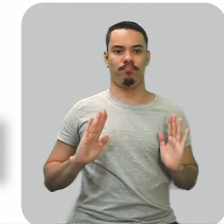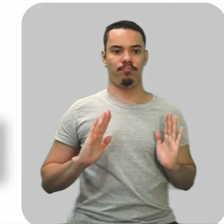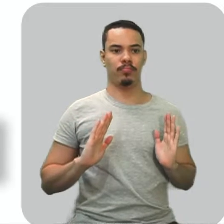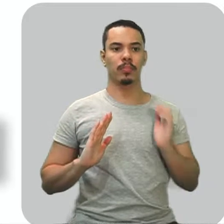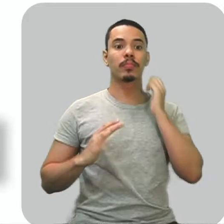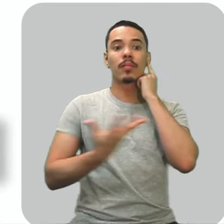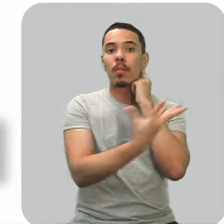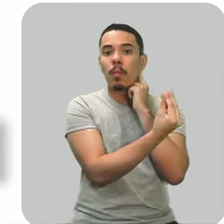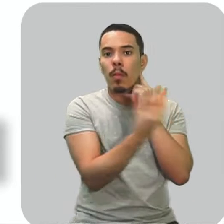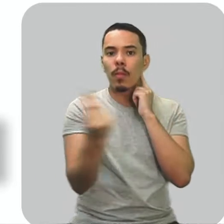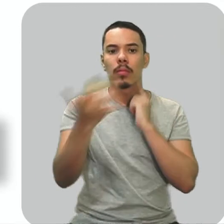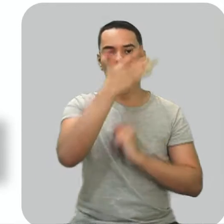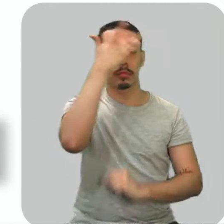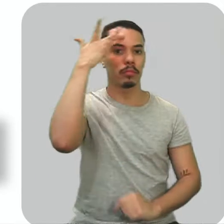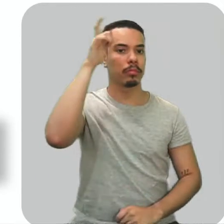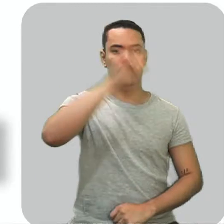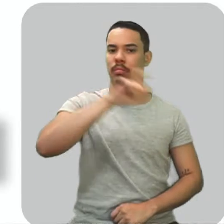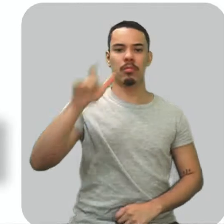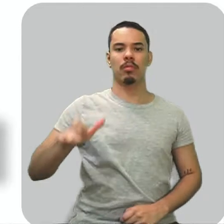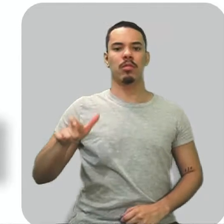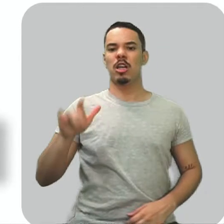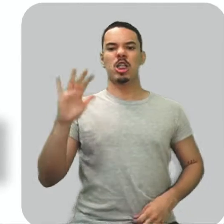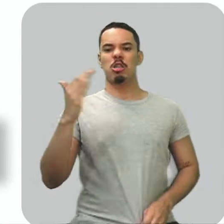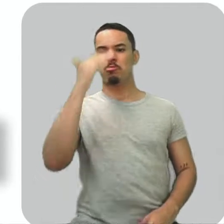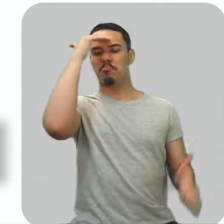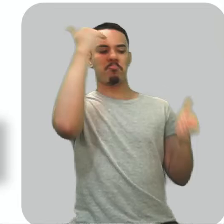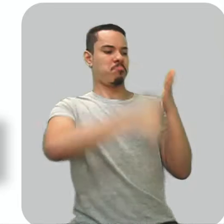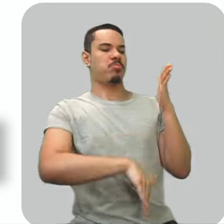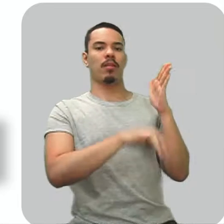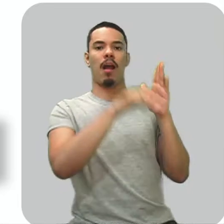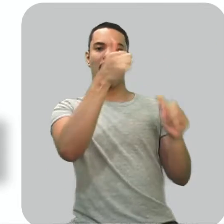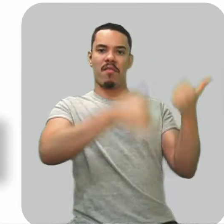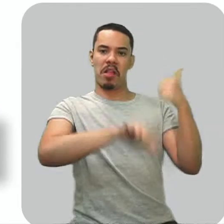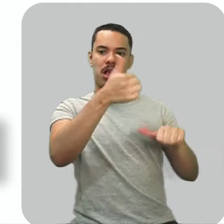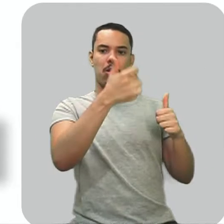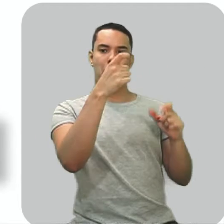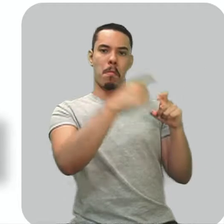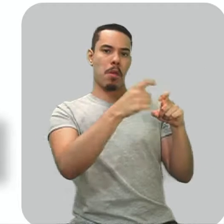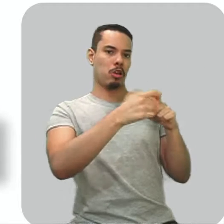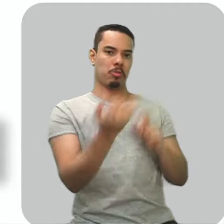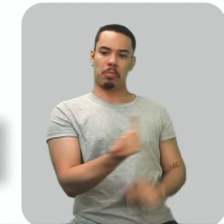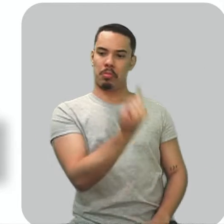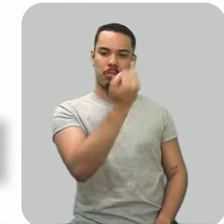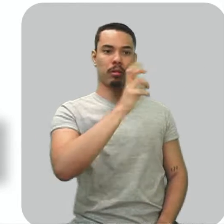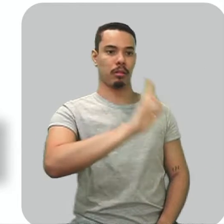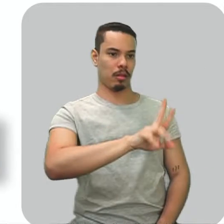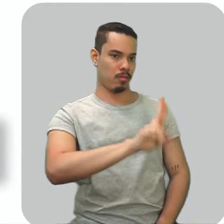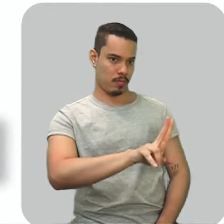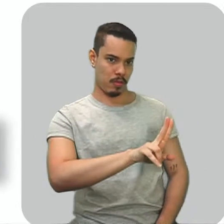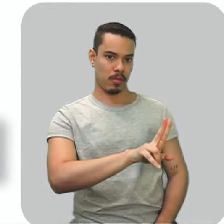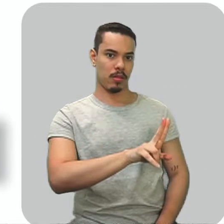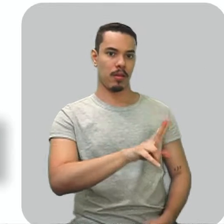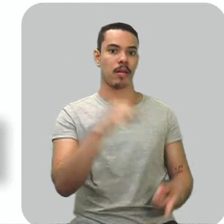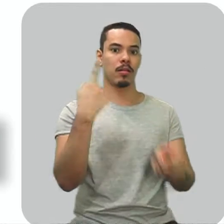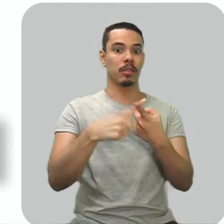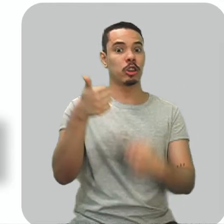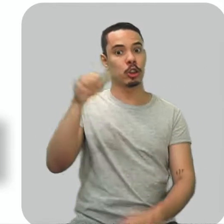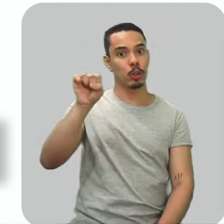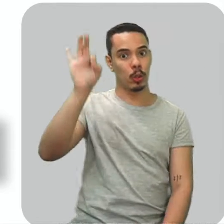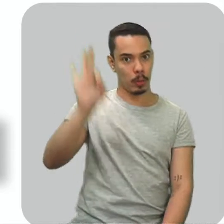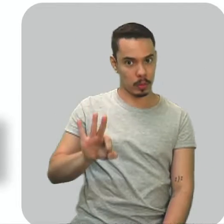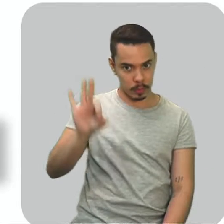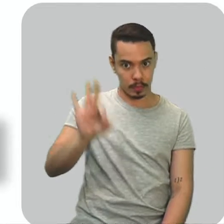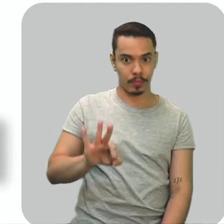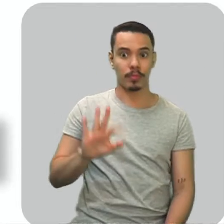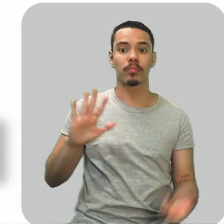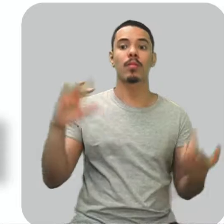e muitas pessoas não consideram avaliação do médico importante para diagnóstico o dezoito por cento